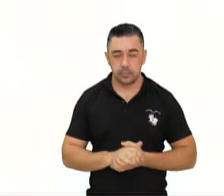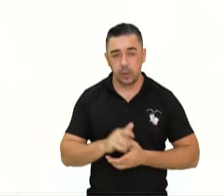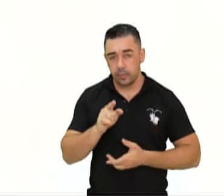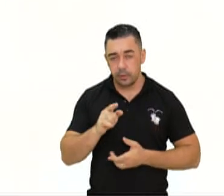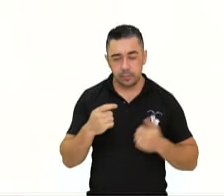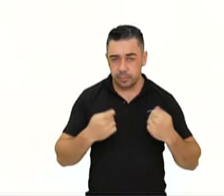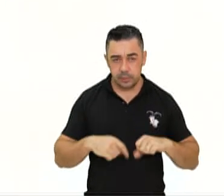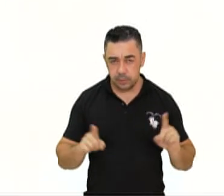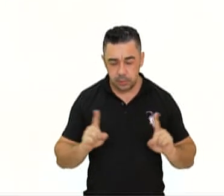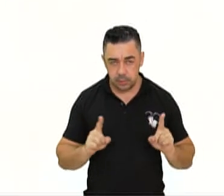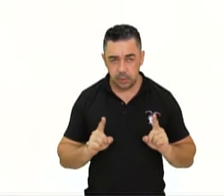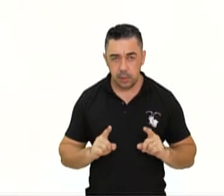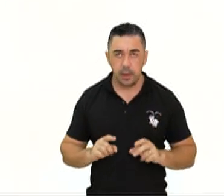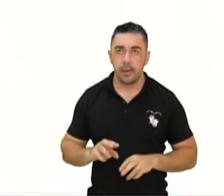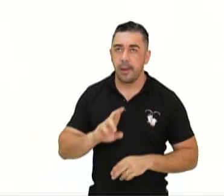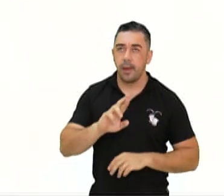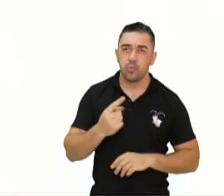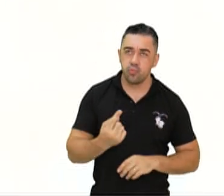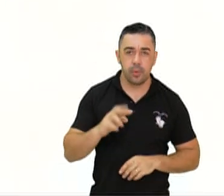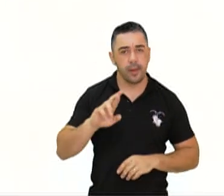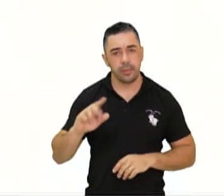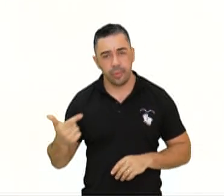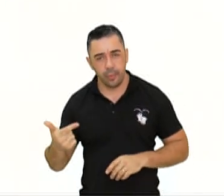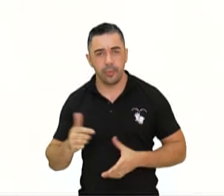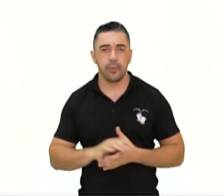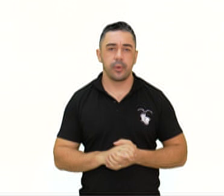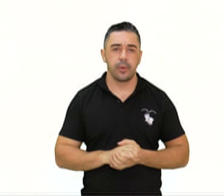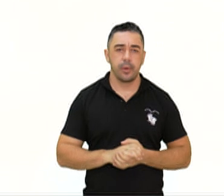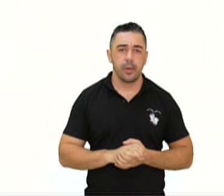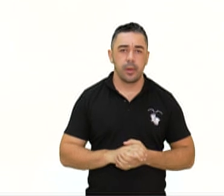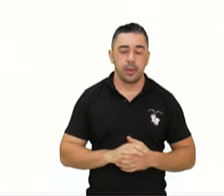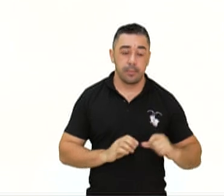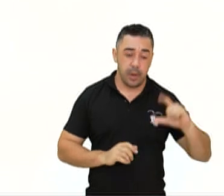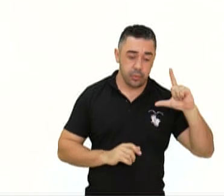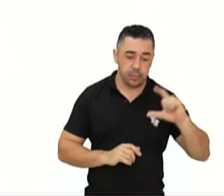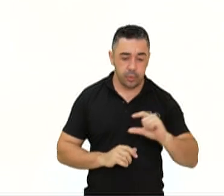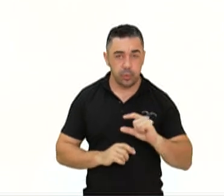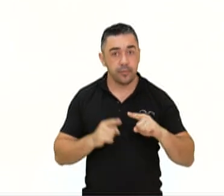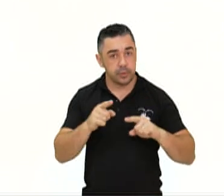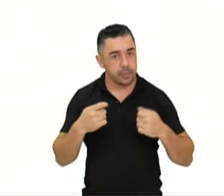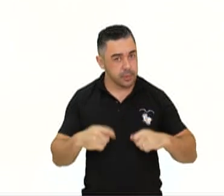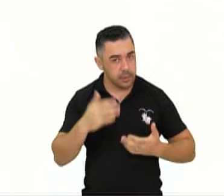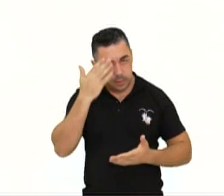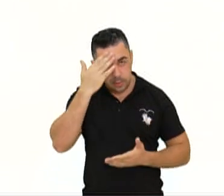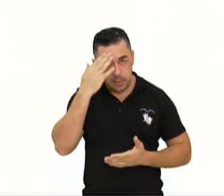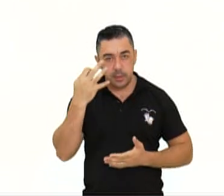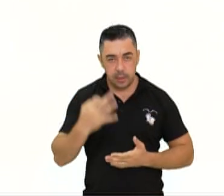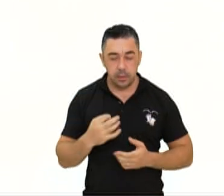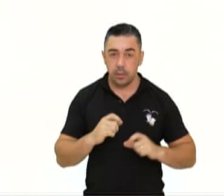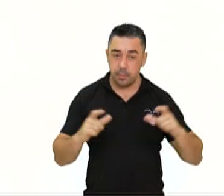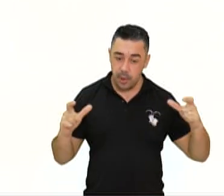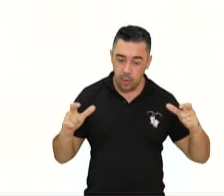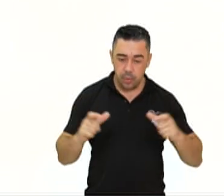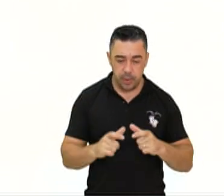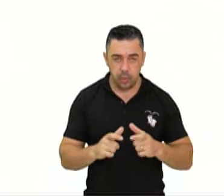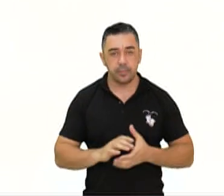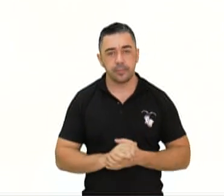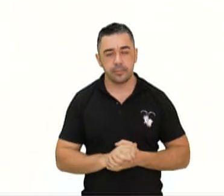não precisa chamar de R1, R2, R maiúsculo, R minúsculo. O que você precisa é saber que um é maior e o outro é